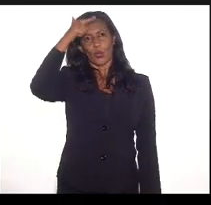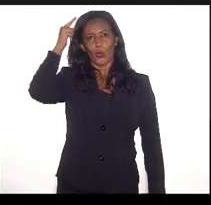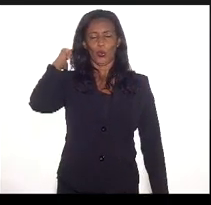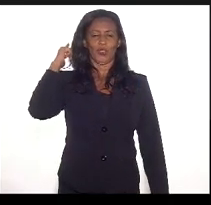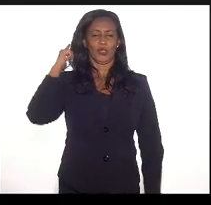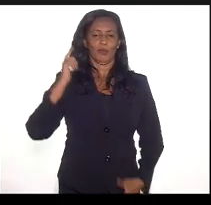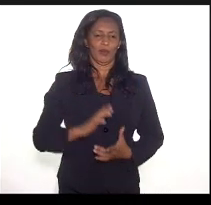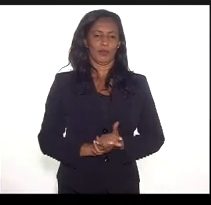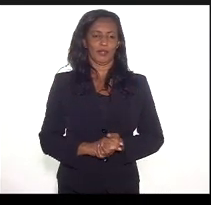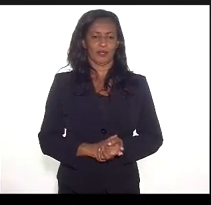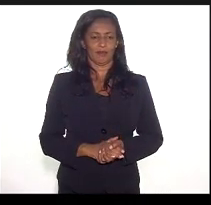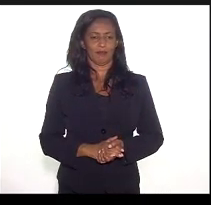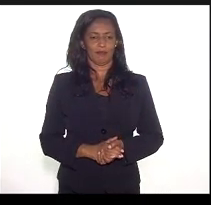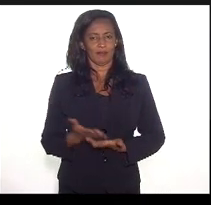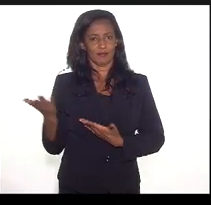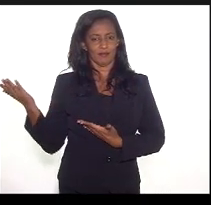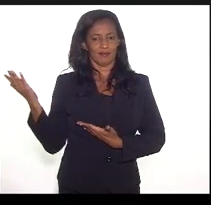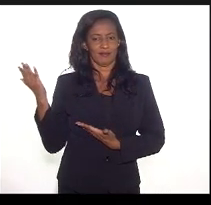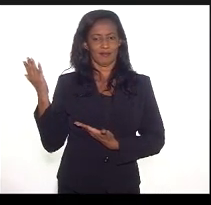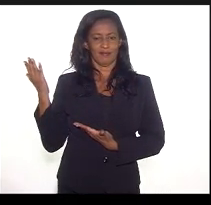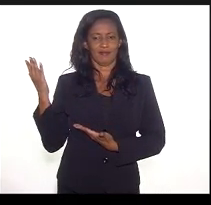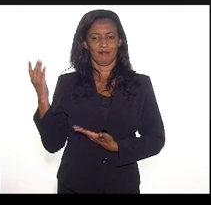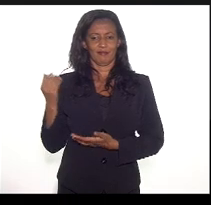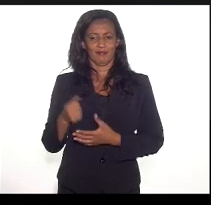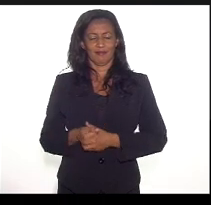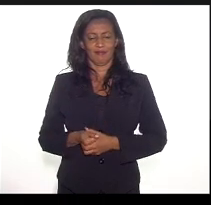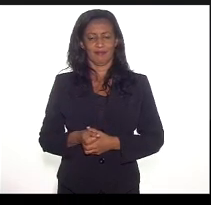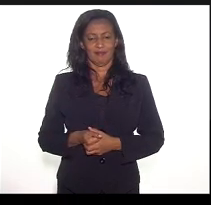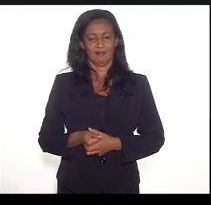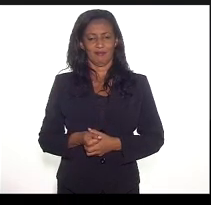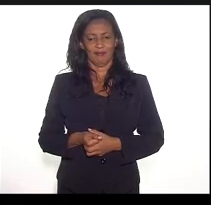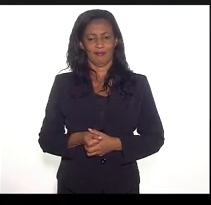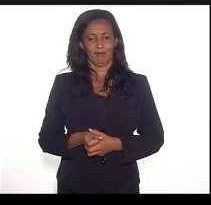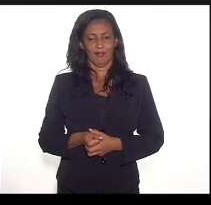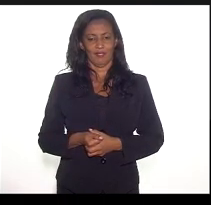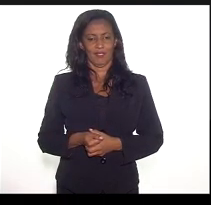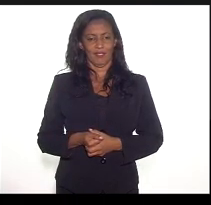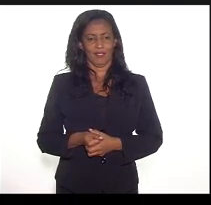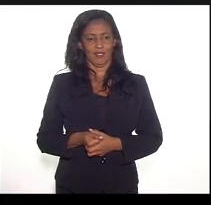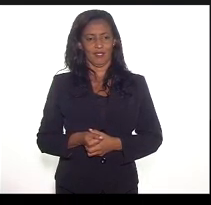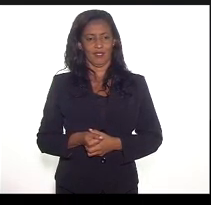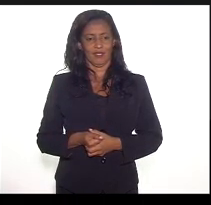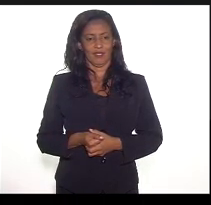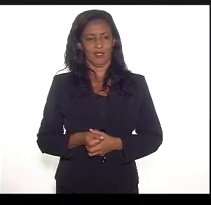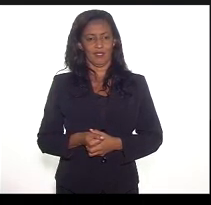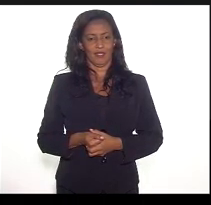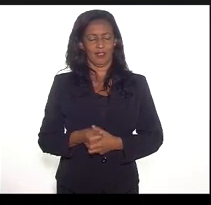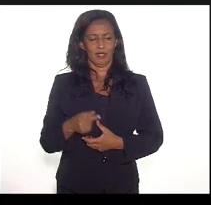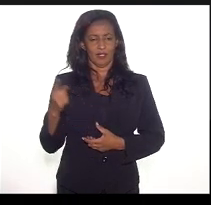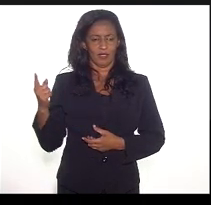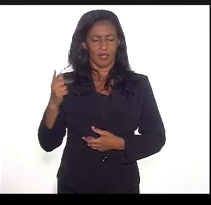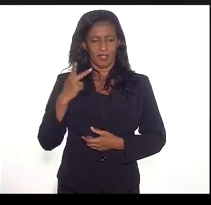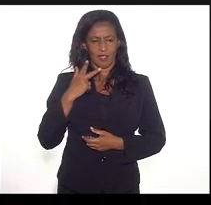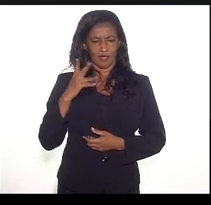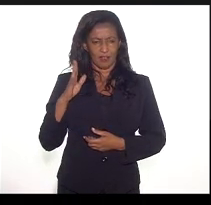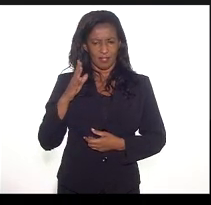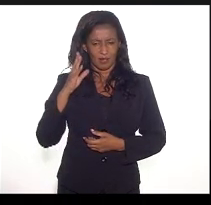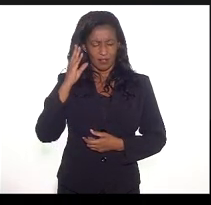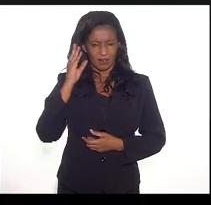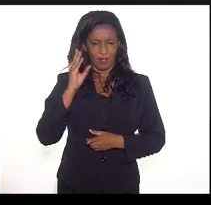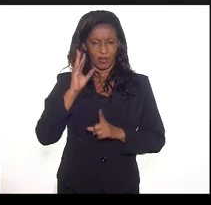a coautoria. Deputado Luiz Paulo. Presidente, o que só não rejeitou o voto deles... Tem alguém com o